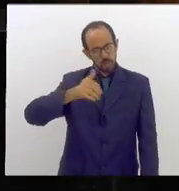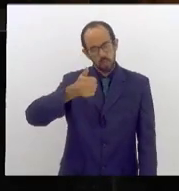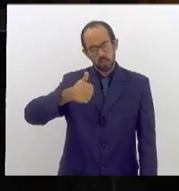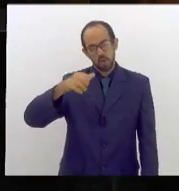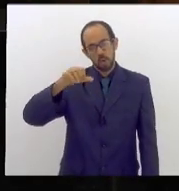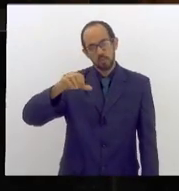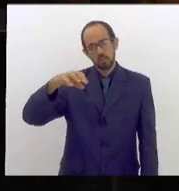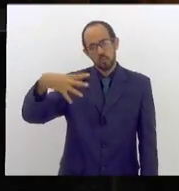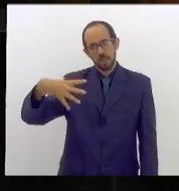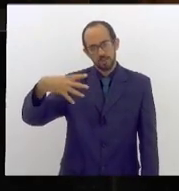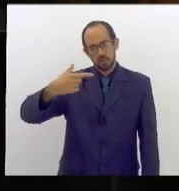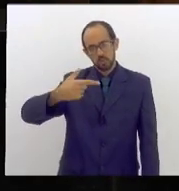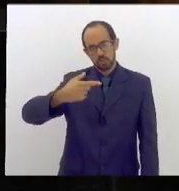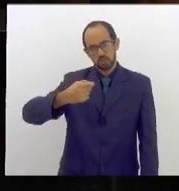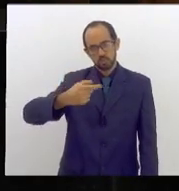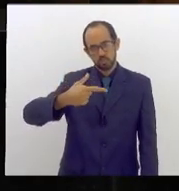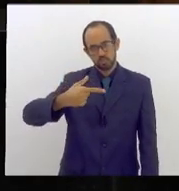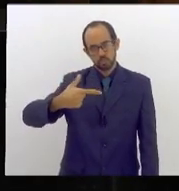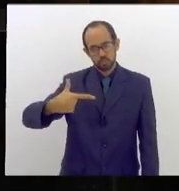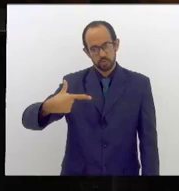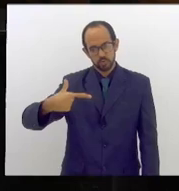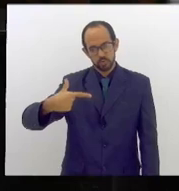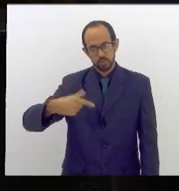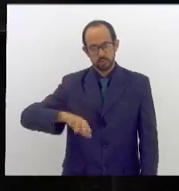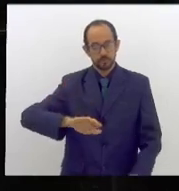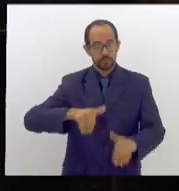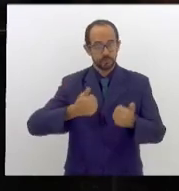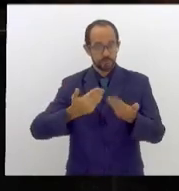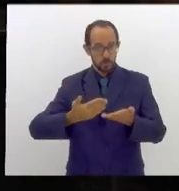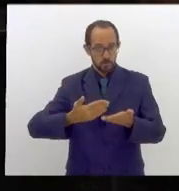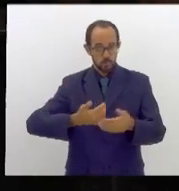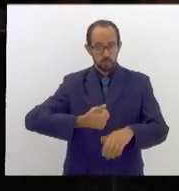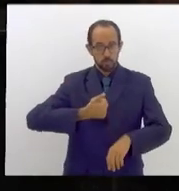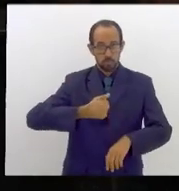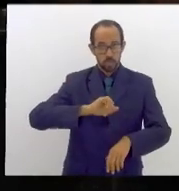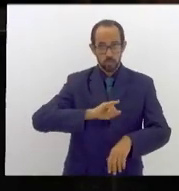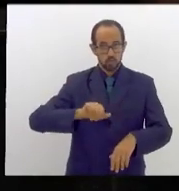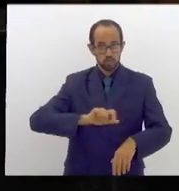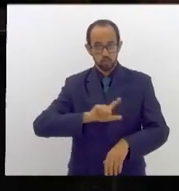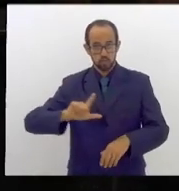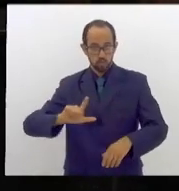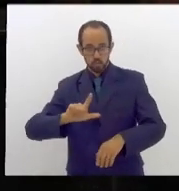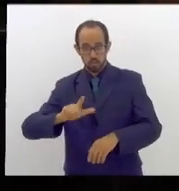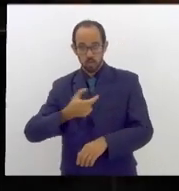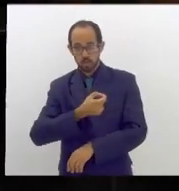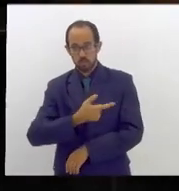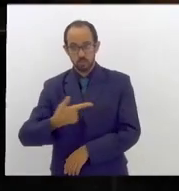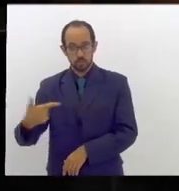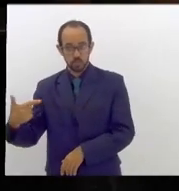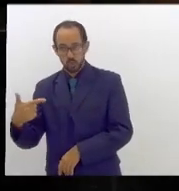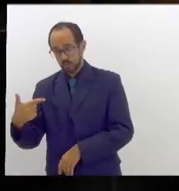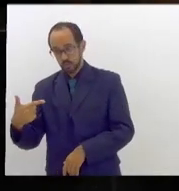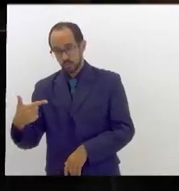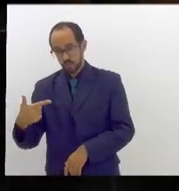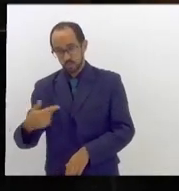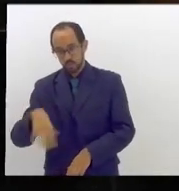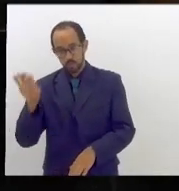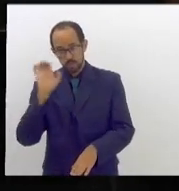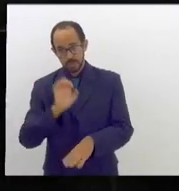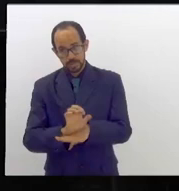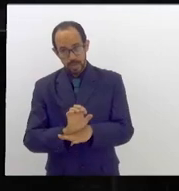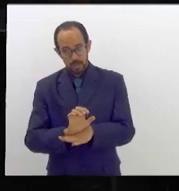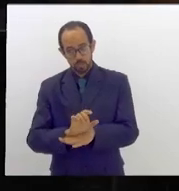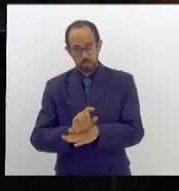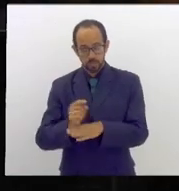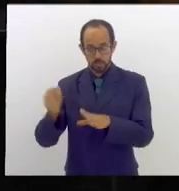194 de 22 Então a partir de primeiro de julho de 22 o estado teve